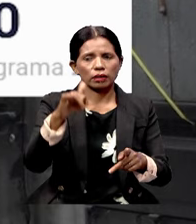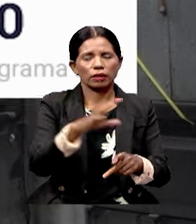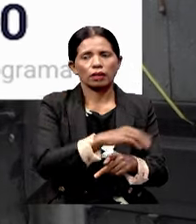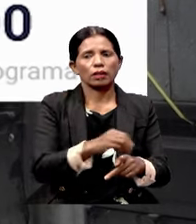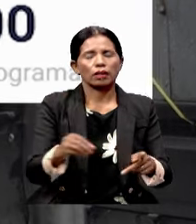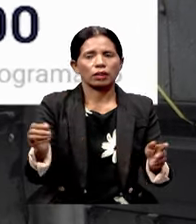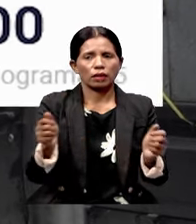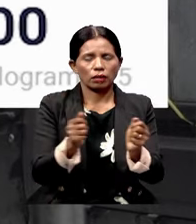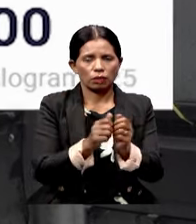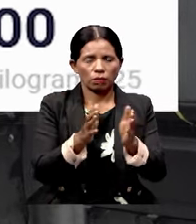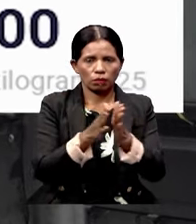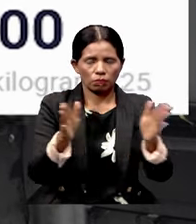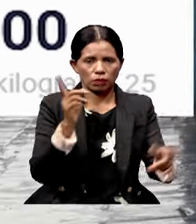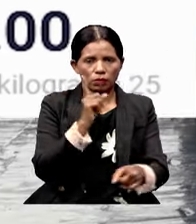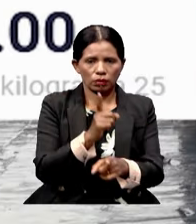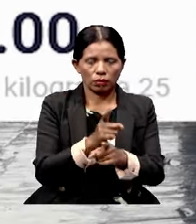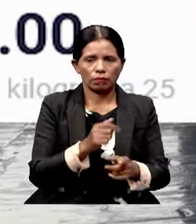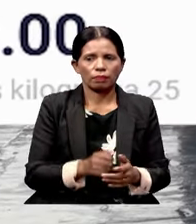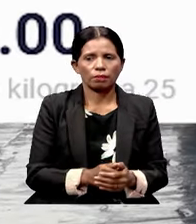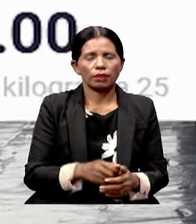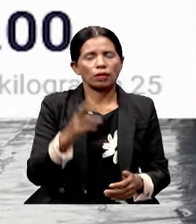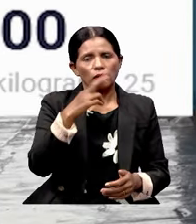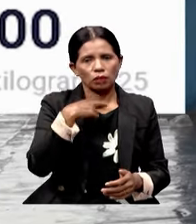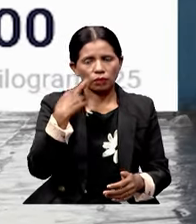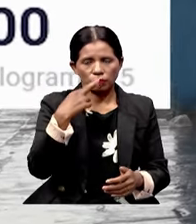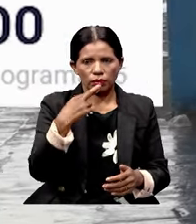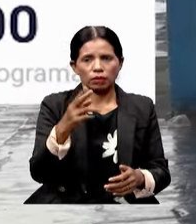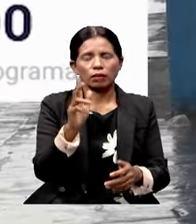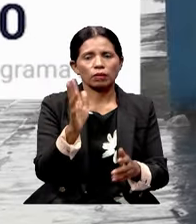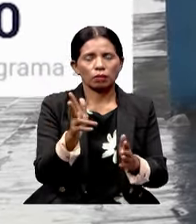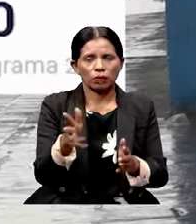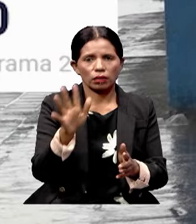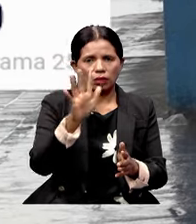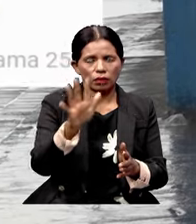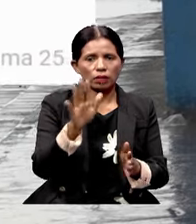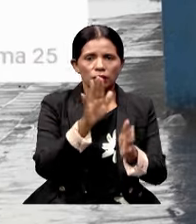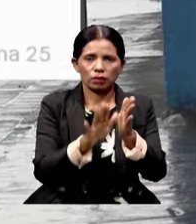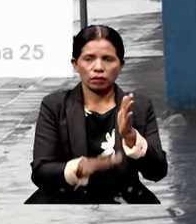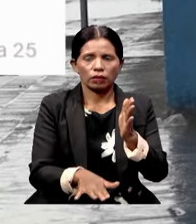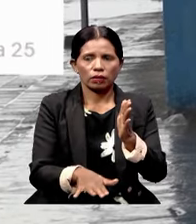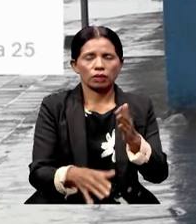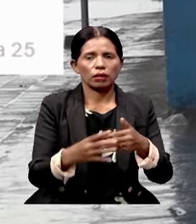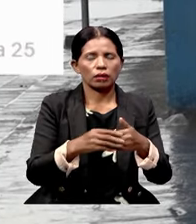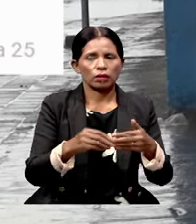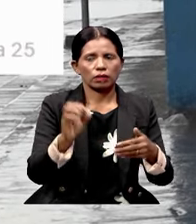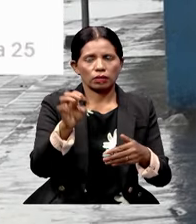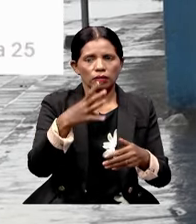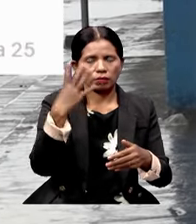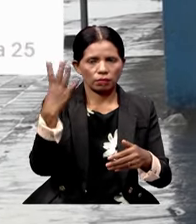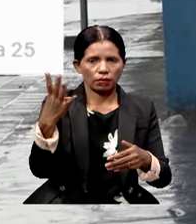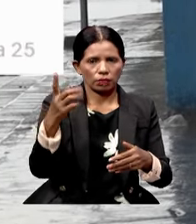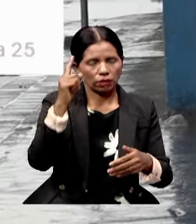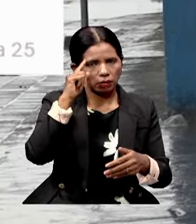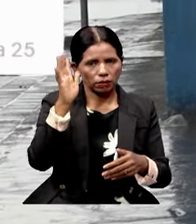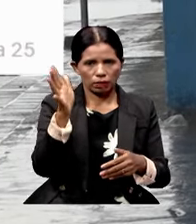ho marchen nebe bot tebes. Fos kilograma ronu resen lima folin kik liu mak dolar sanu resen hat